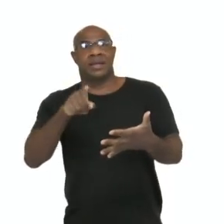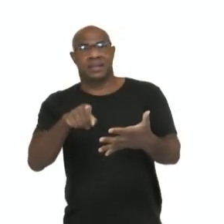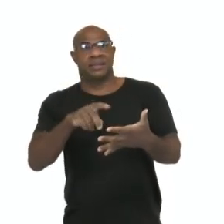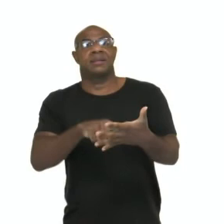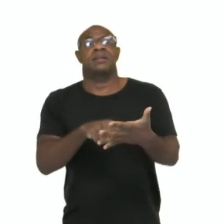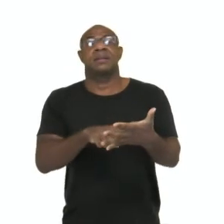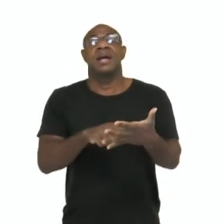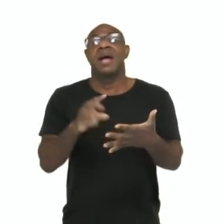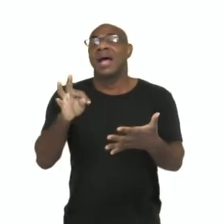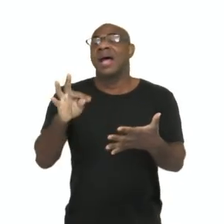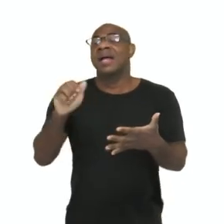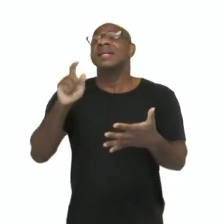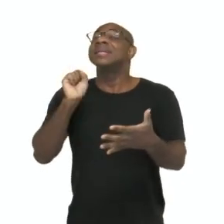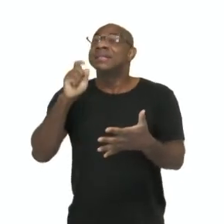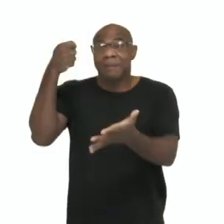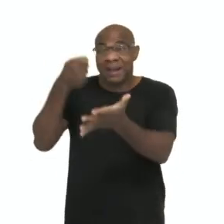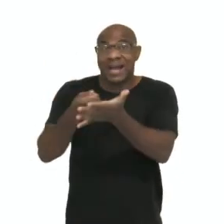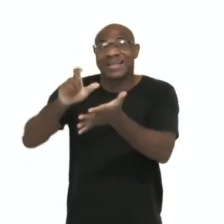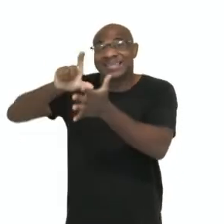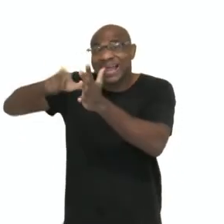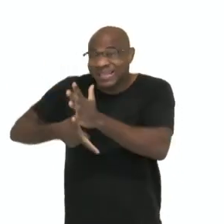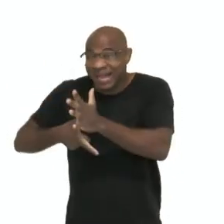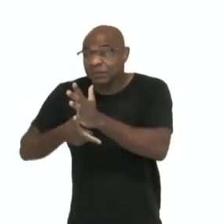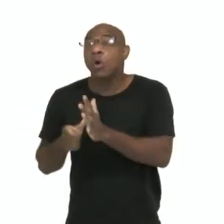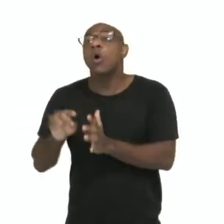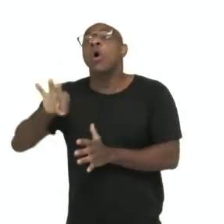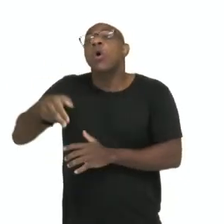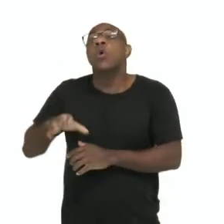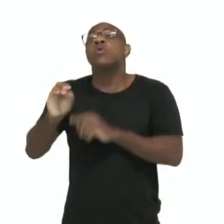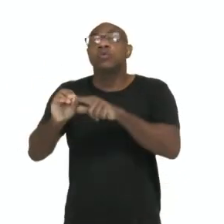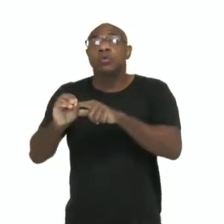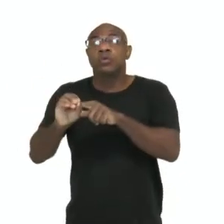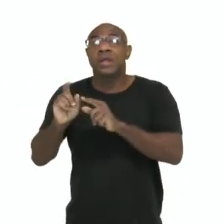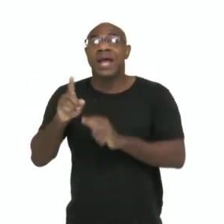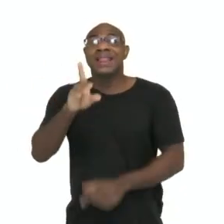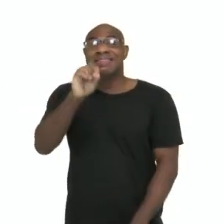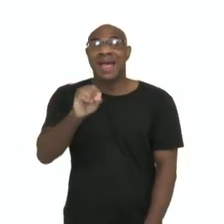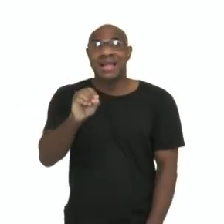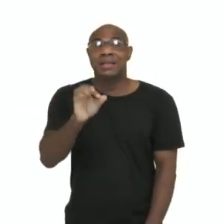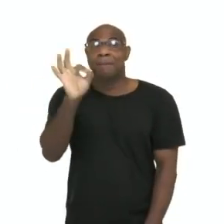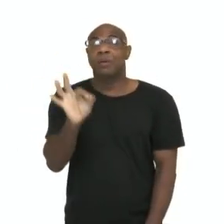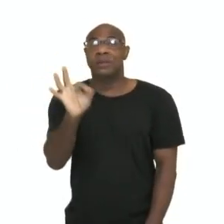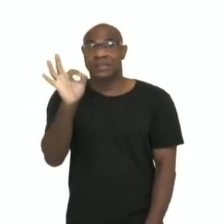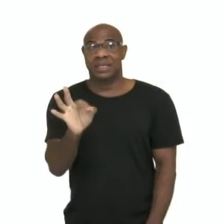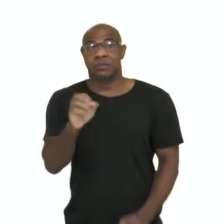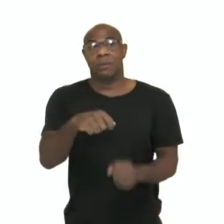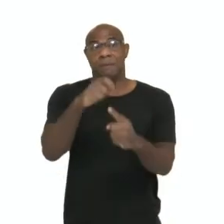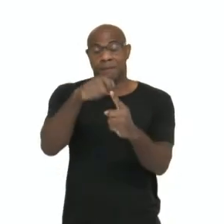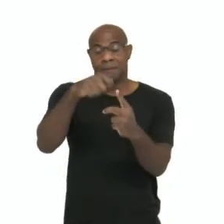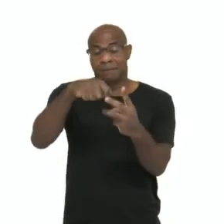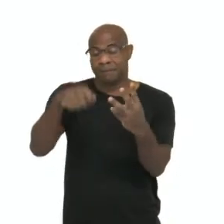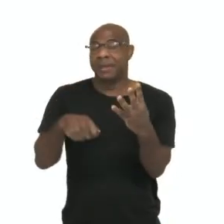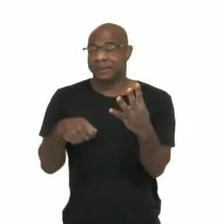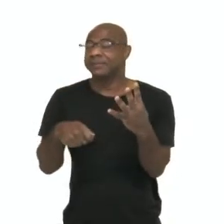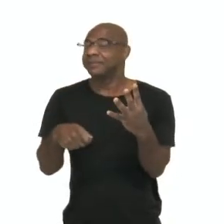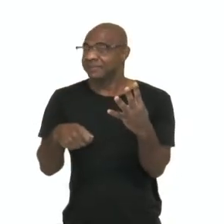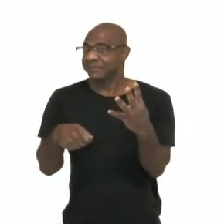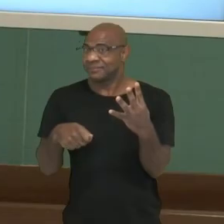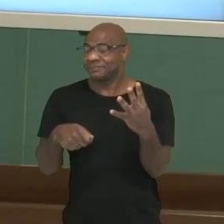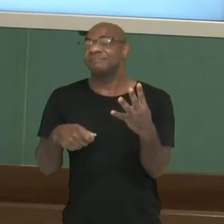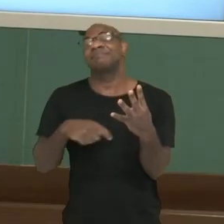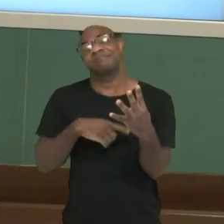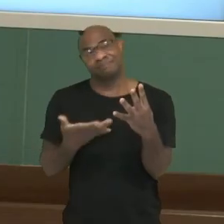a taxa de juros é de 10% ao mês. Presta atenção, eu não sei se esse 10 é real, porque tem várias bandeiras,